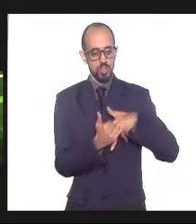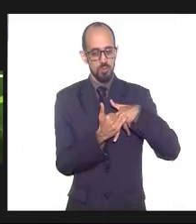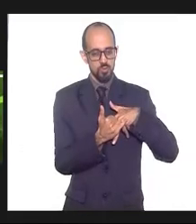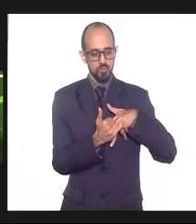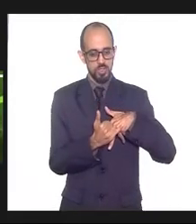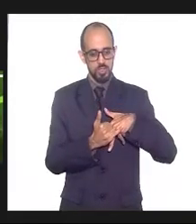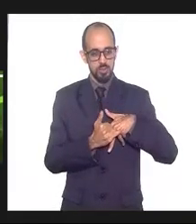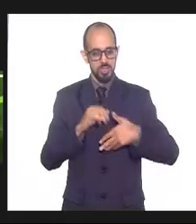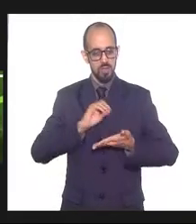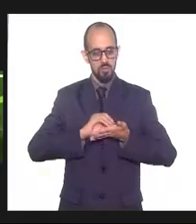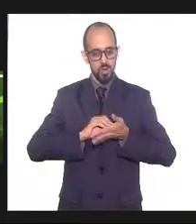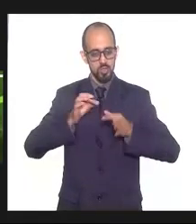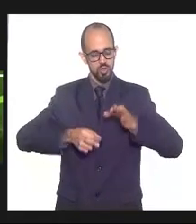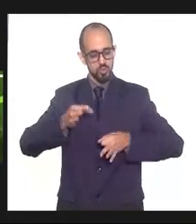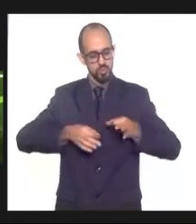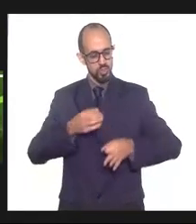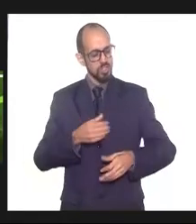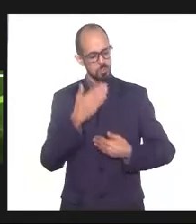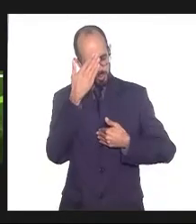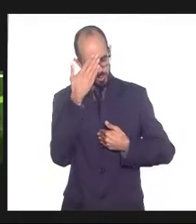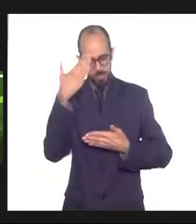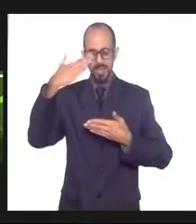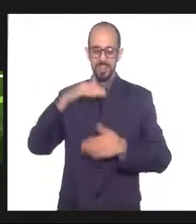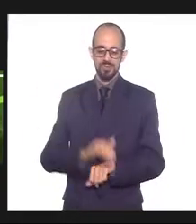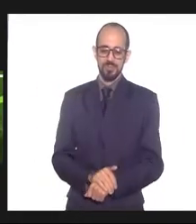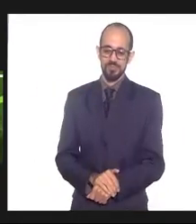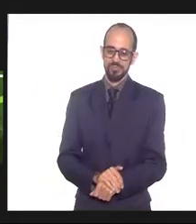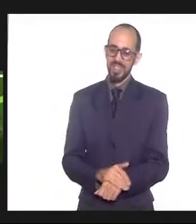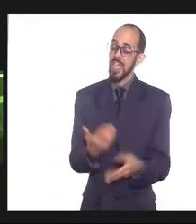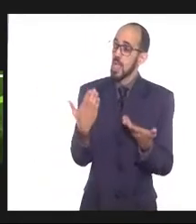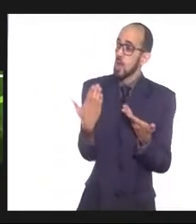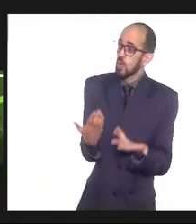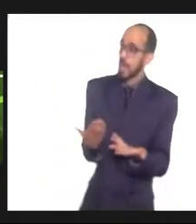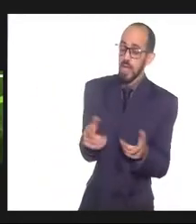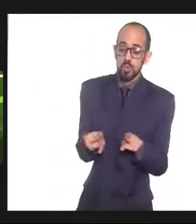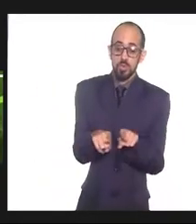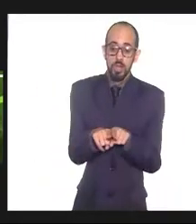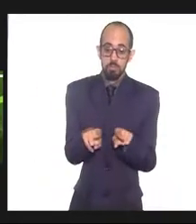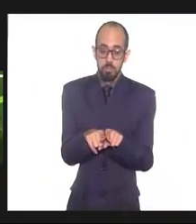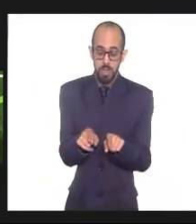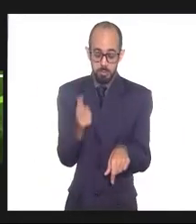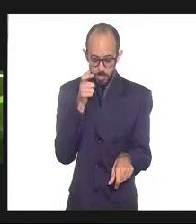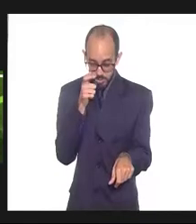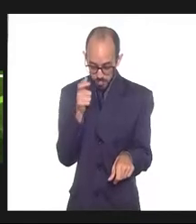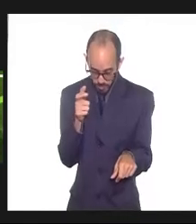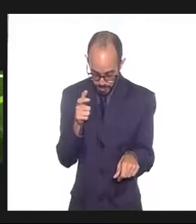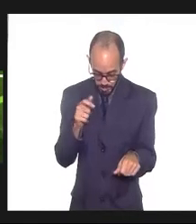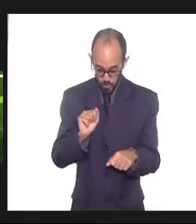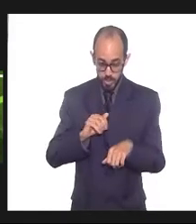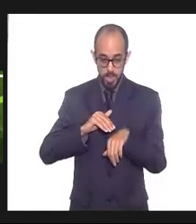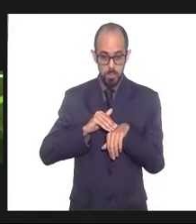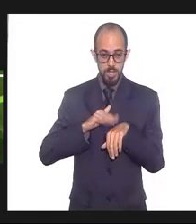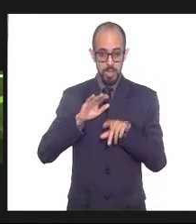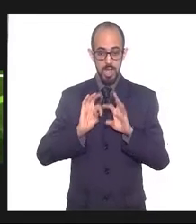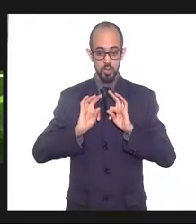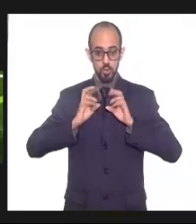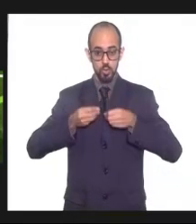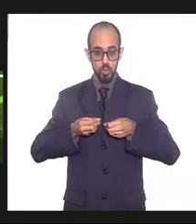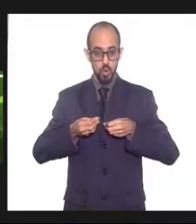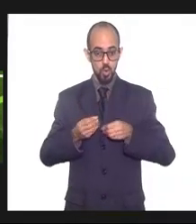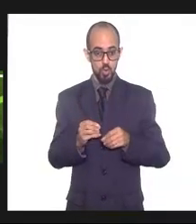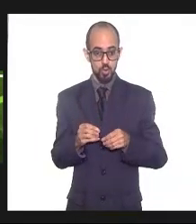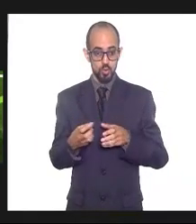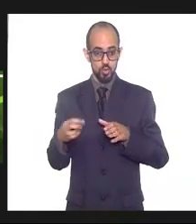Muito obrigado e um bom dia. Eu quero apenas fazer uma observação e estender a todos os integrantes